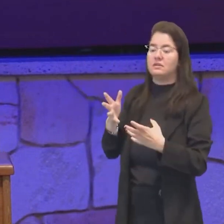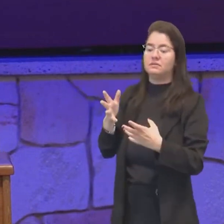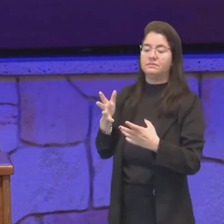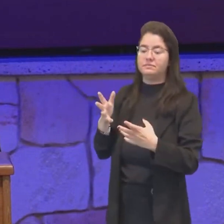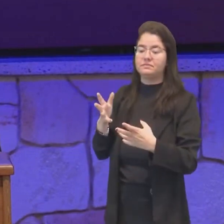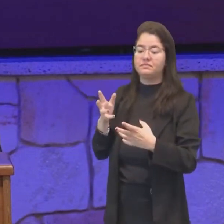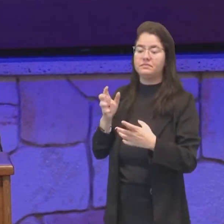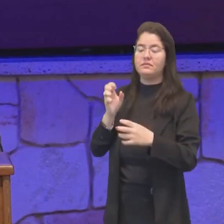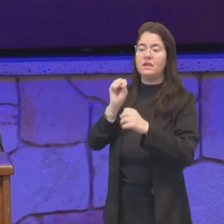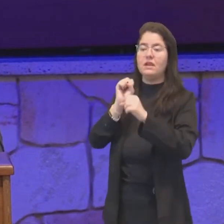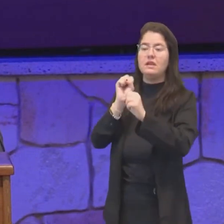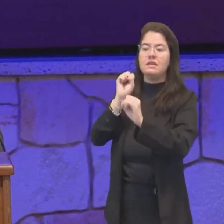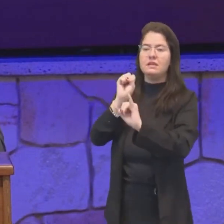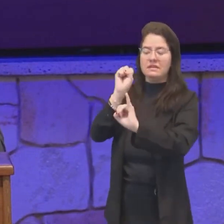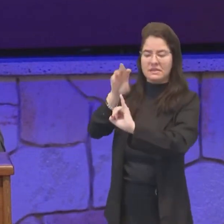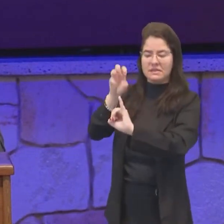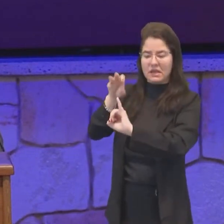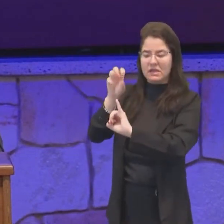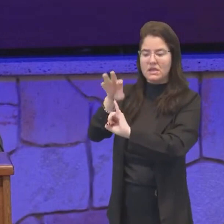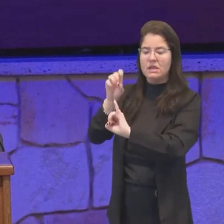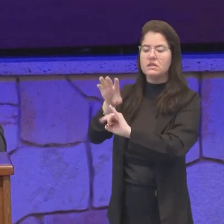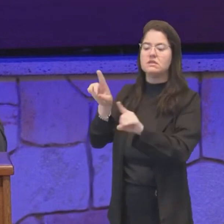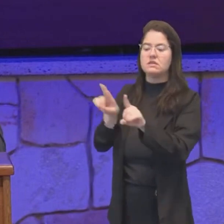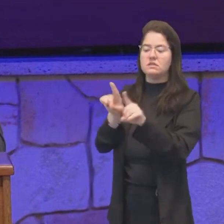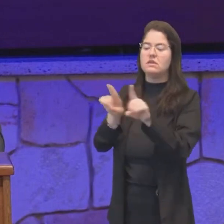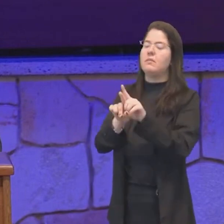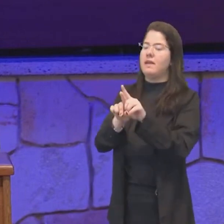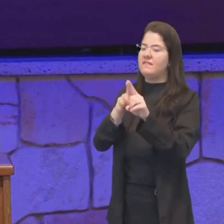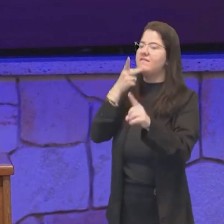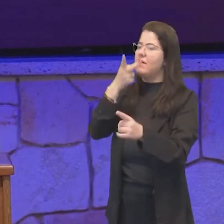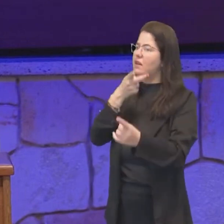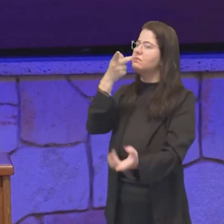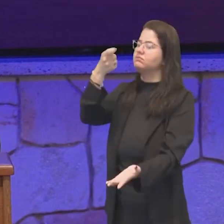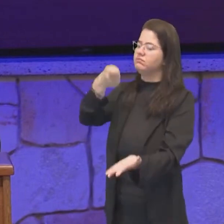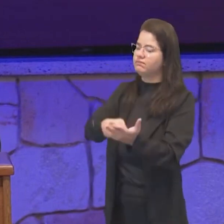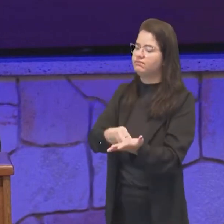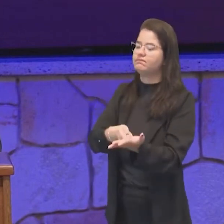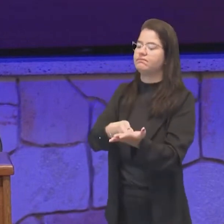aqui para os irmãos, Isaías tem palavras duríssimas.